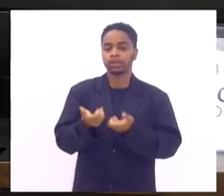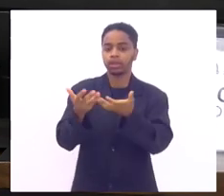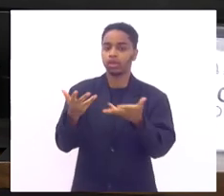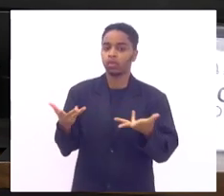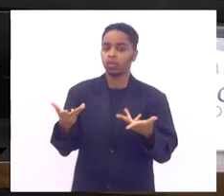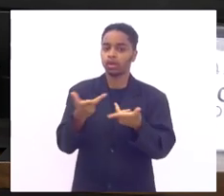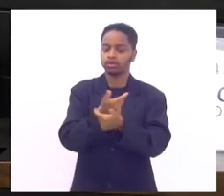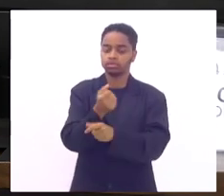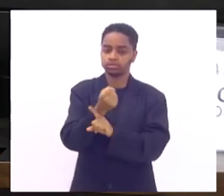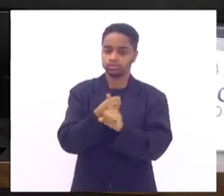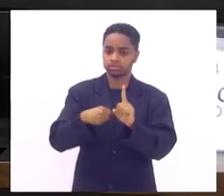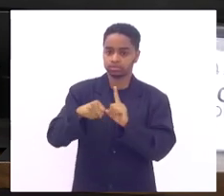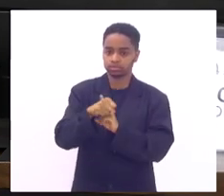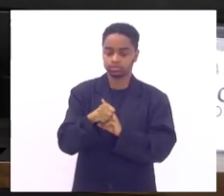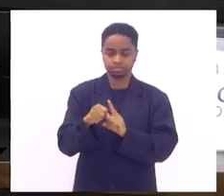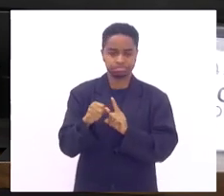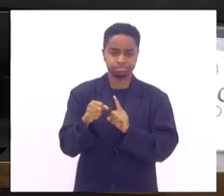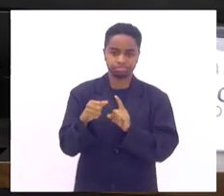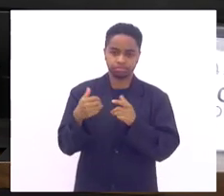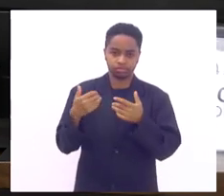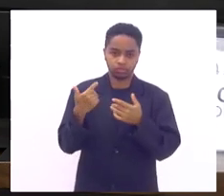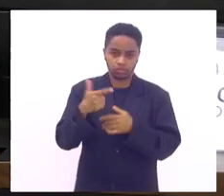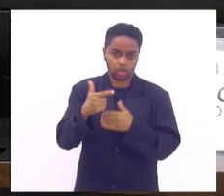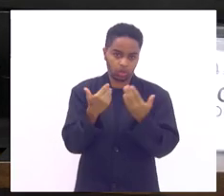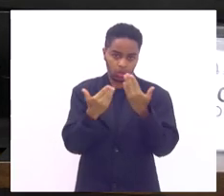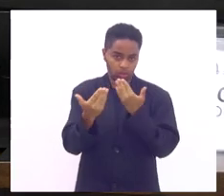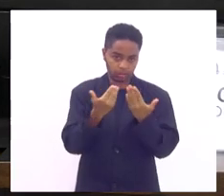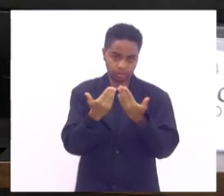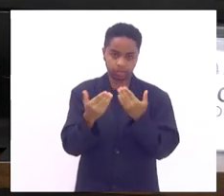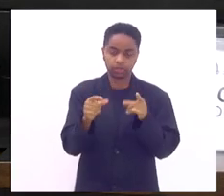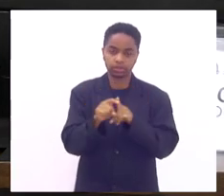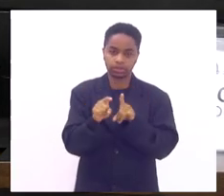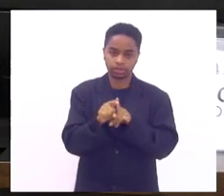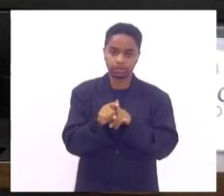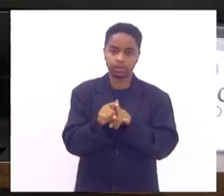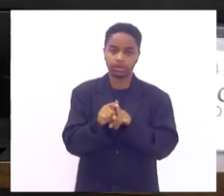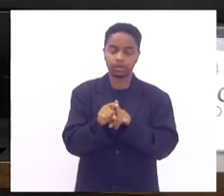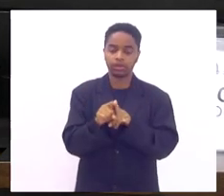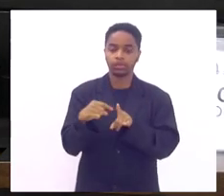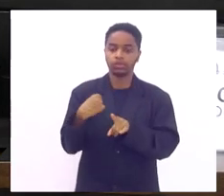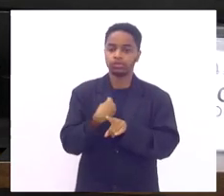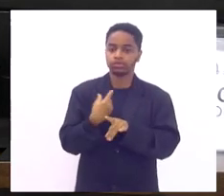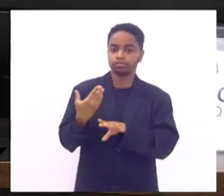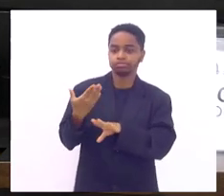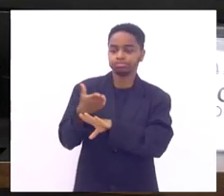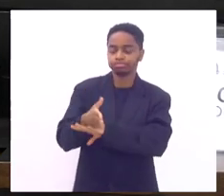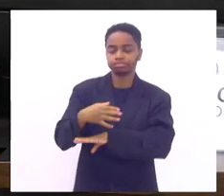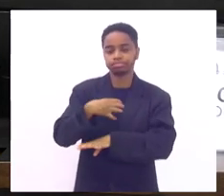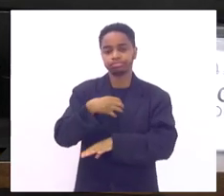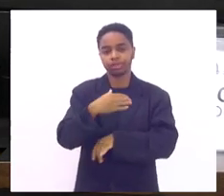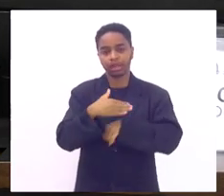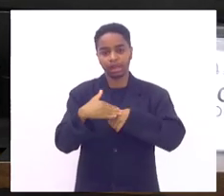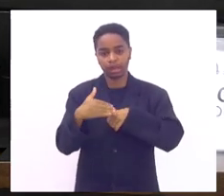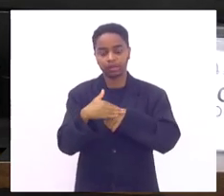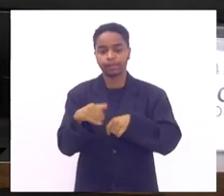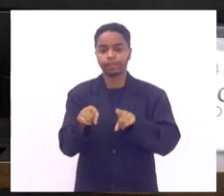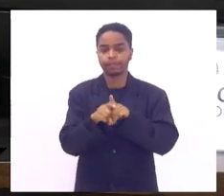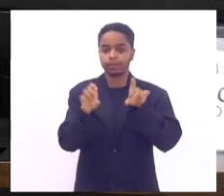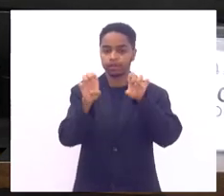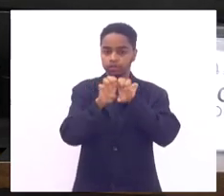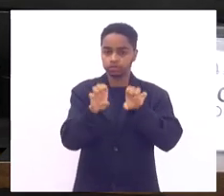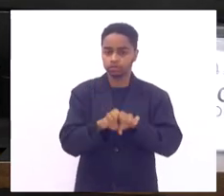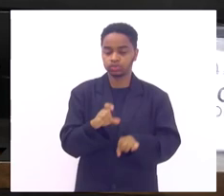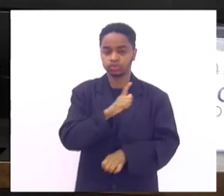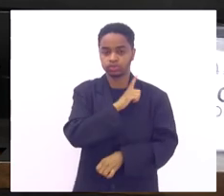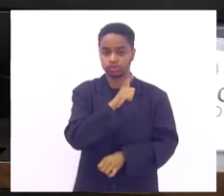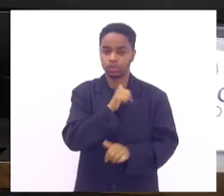para a sociedade, eu acho que imensurável. E fomos recebidos lá com muito carinho. As estruturas de gestão já